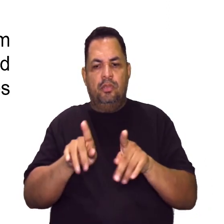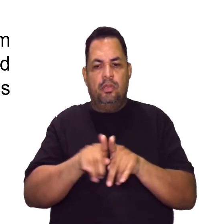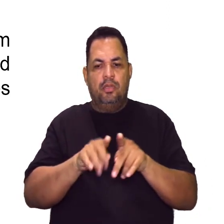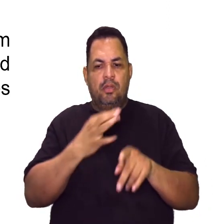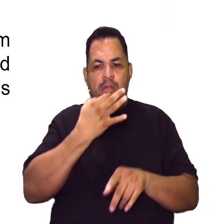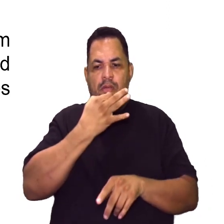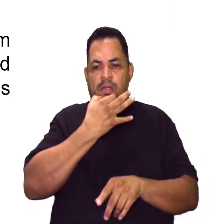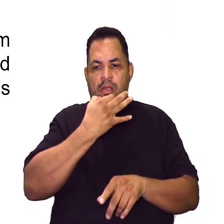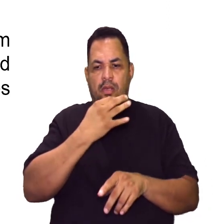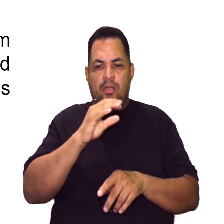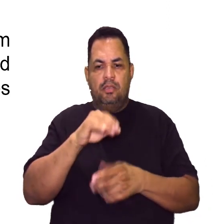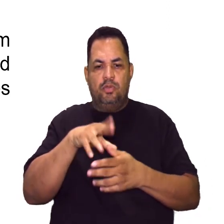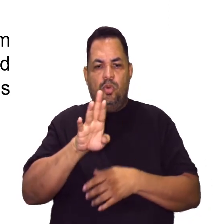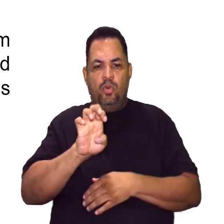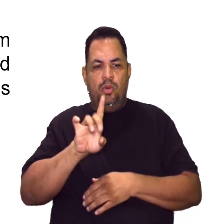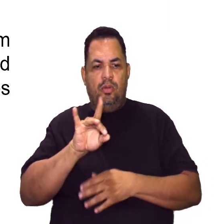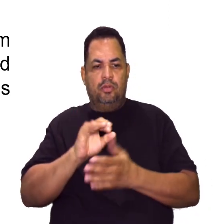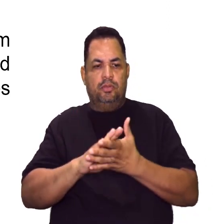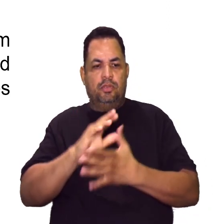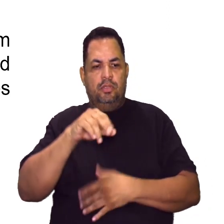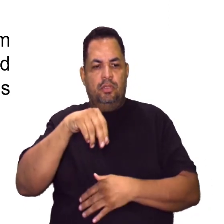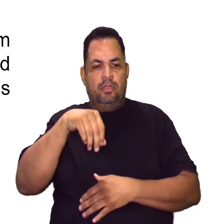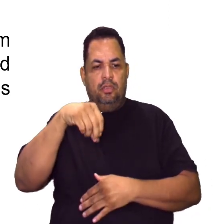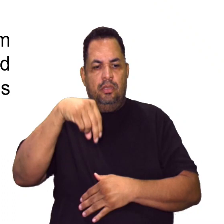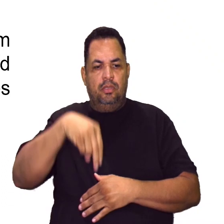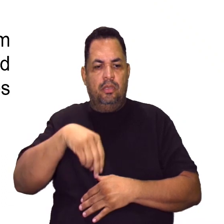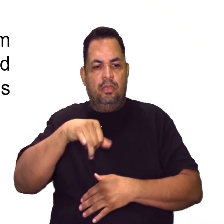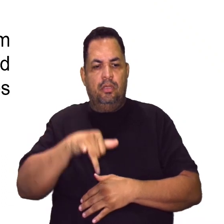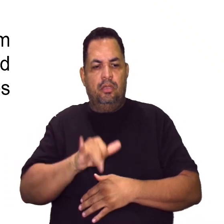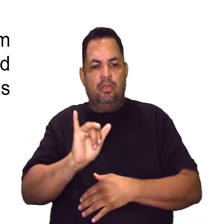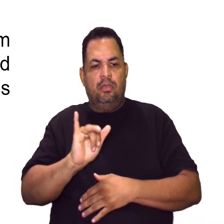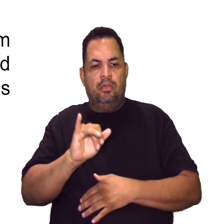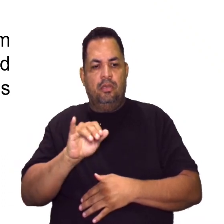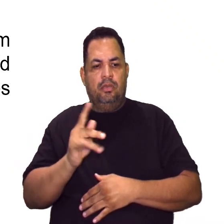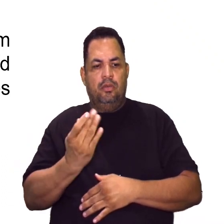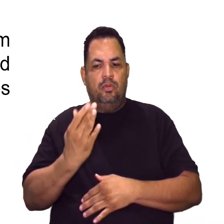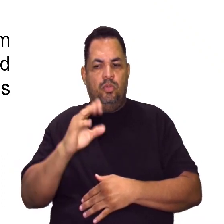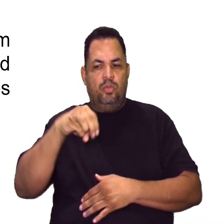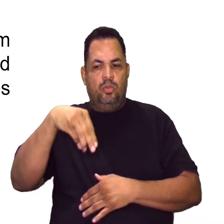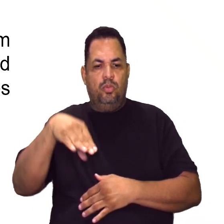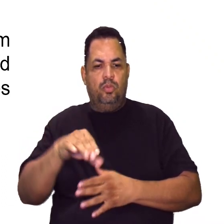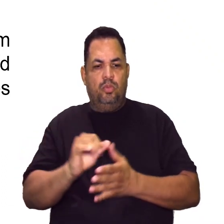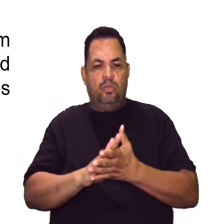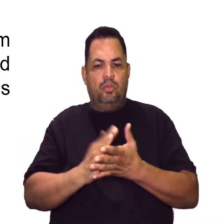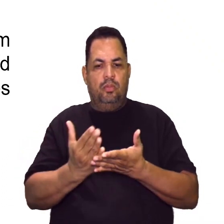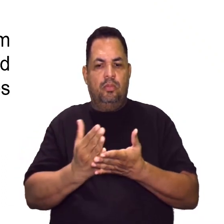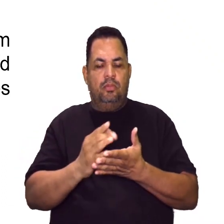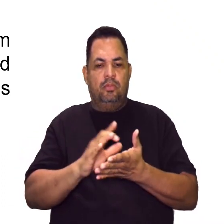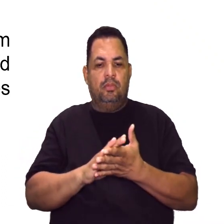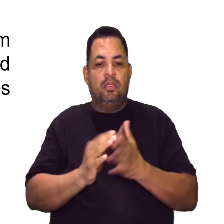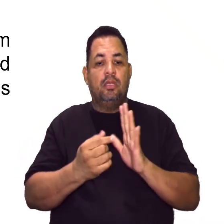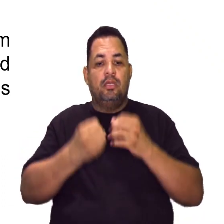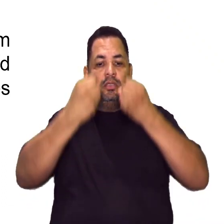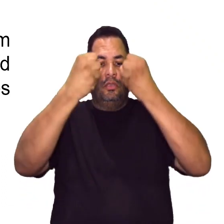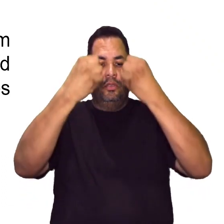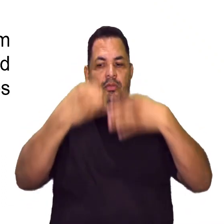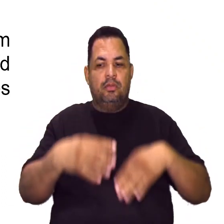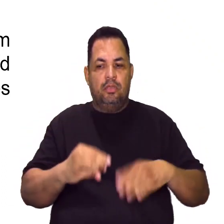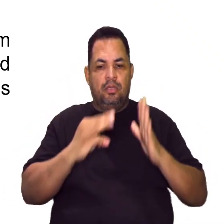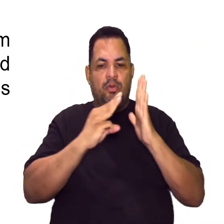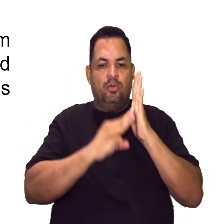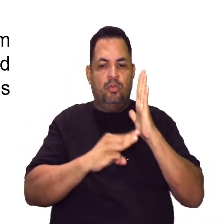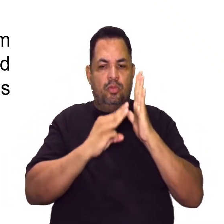do modelo que existe a repulsão, se ligue bem, repulsão